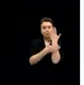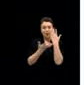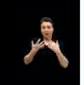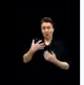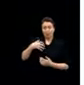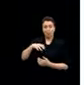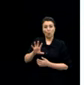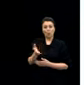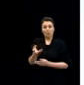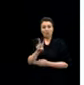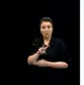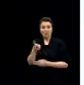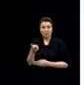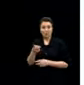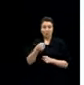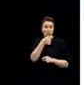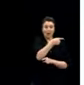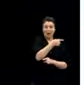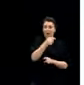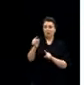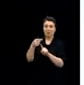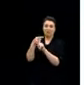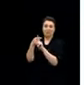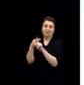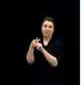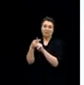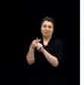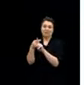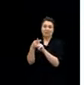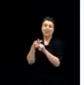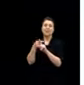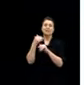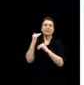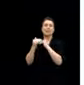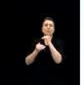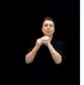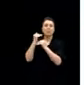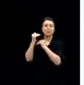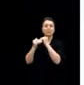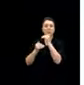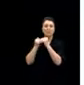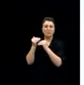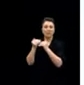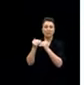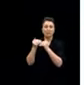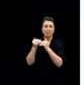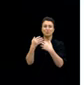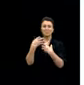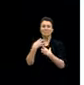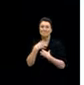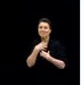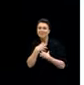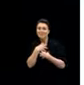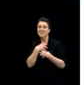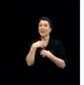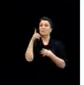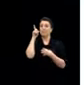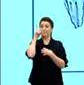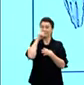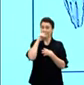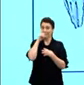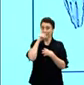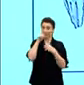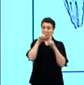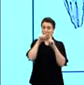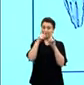fator positivo. E a gente chama isso de processo de sensibilização da mãe. Então, aqui